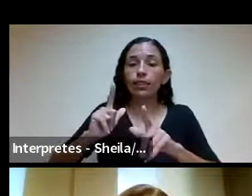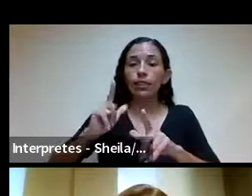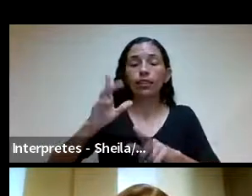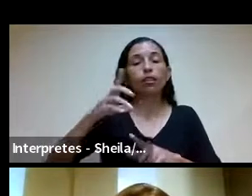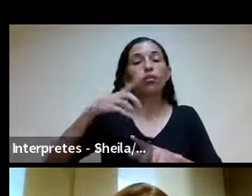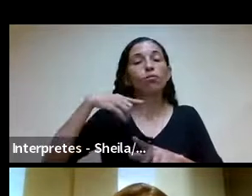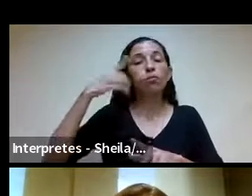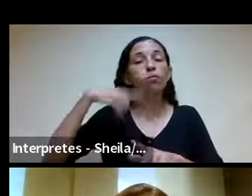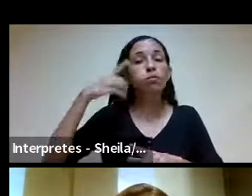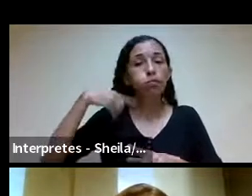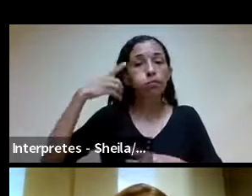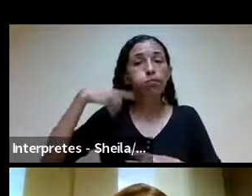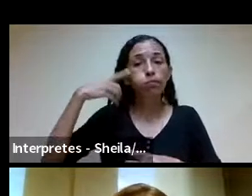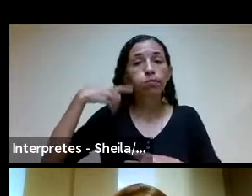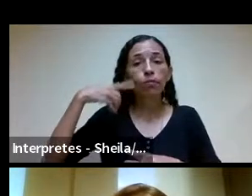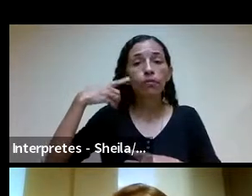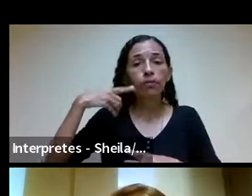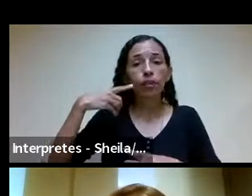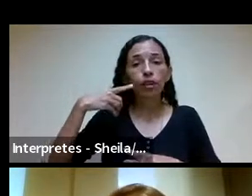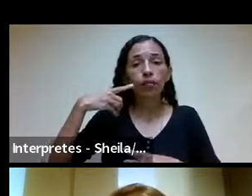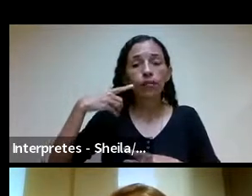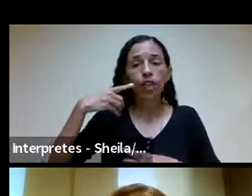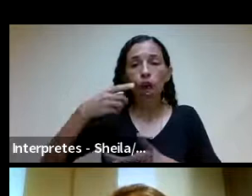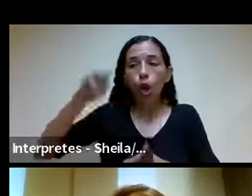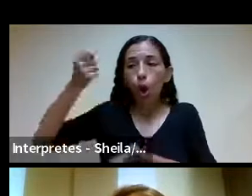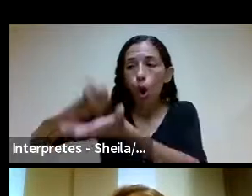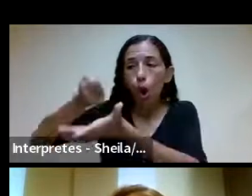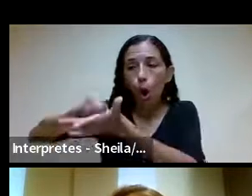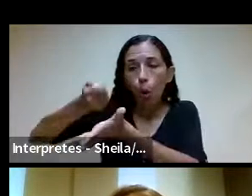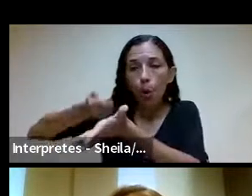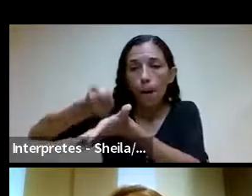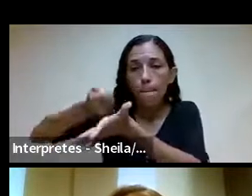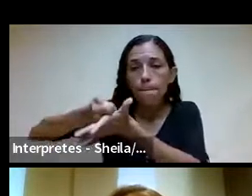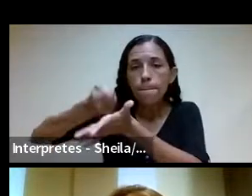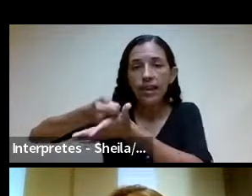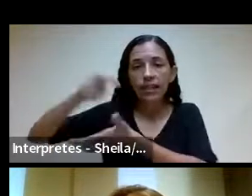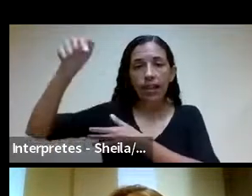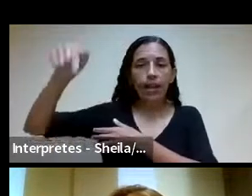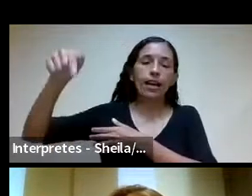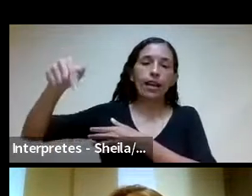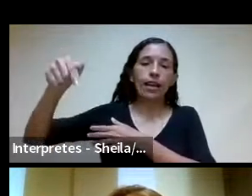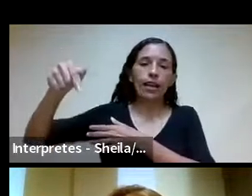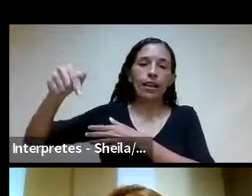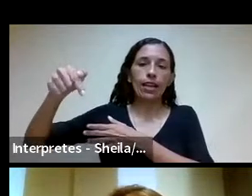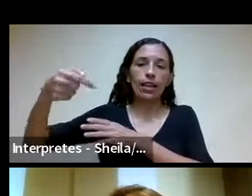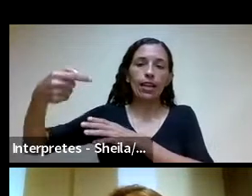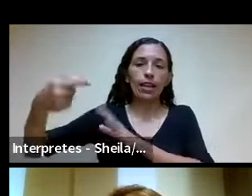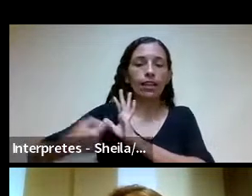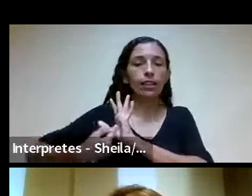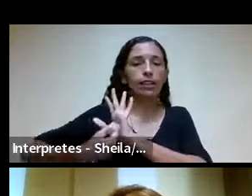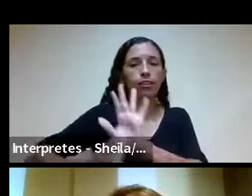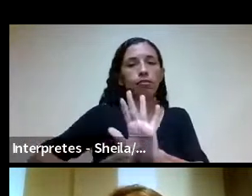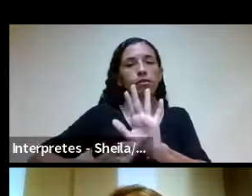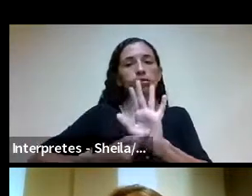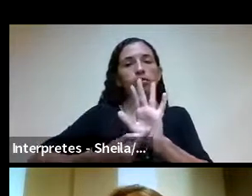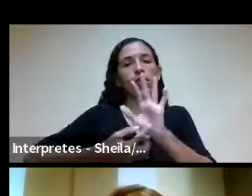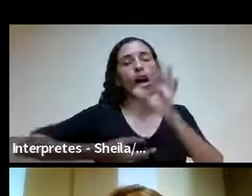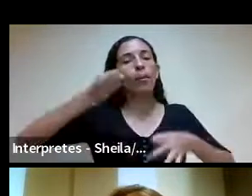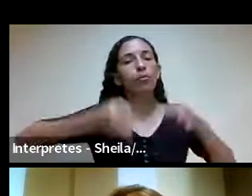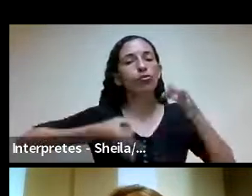advogado, é a parte processual, conseguir obrigar a testemunha a apresentar-se ao juízo.